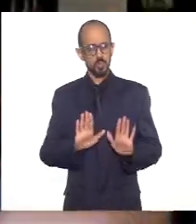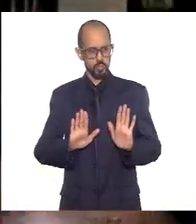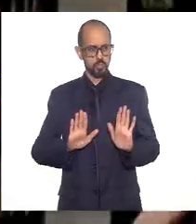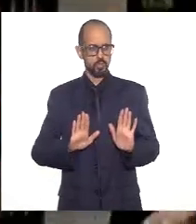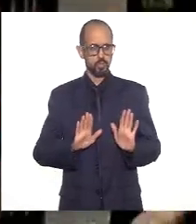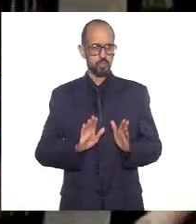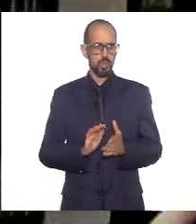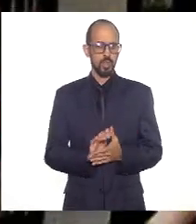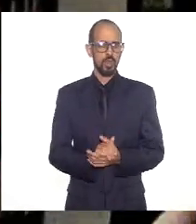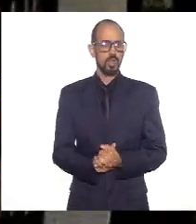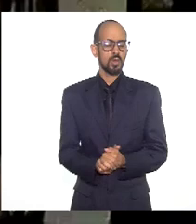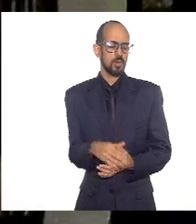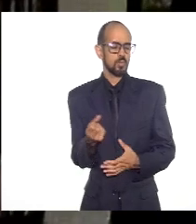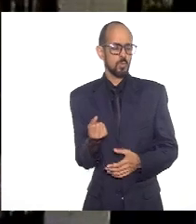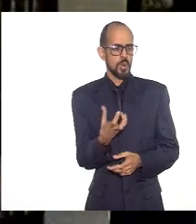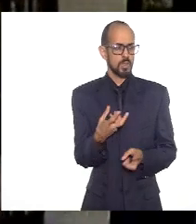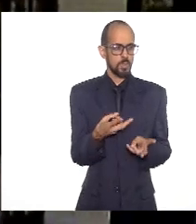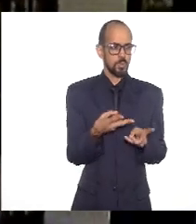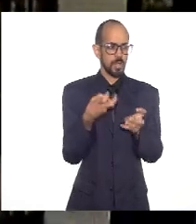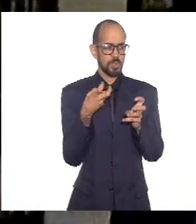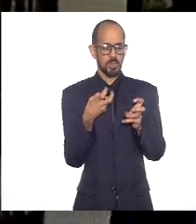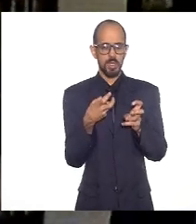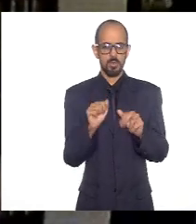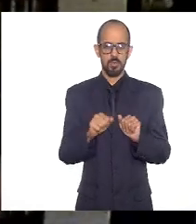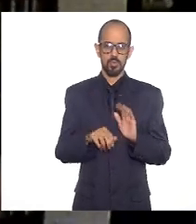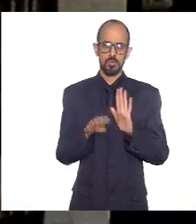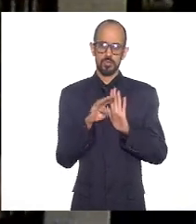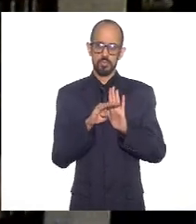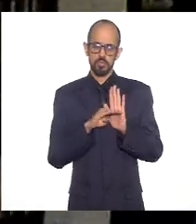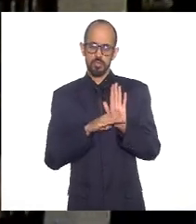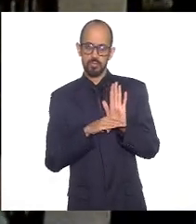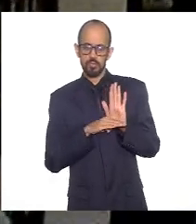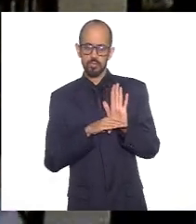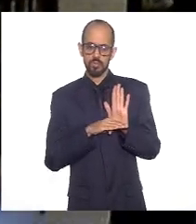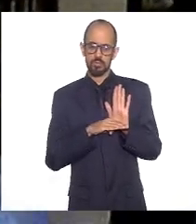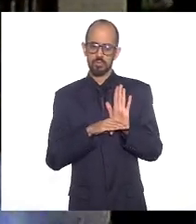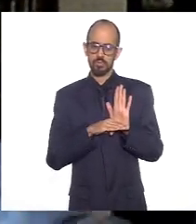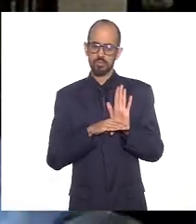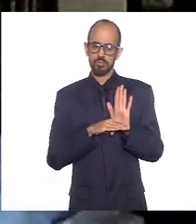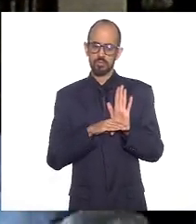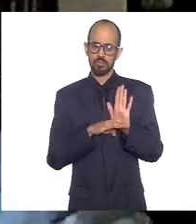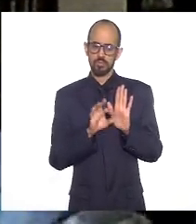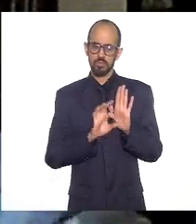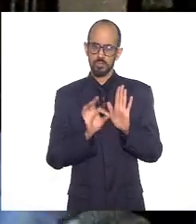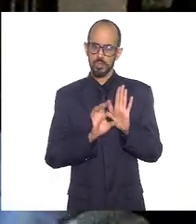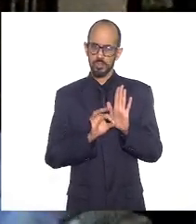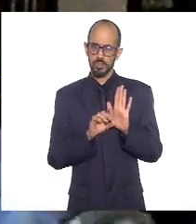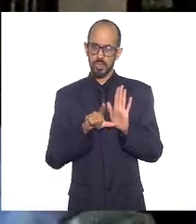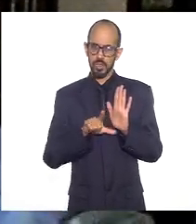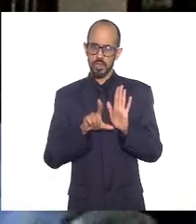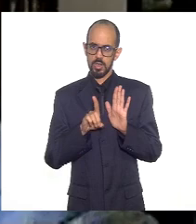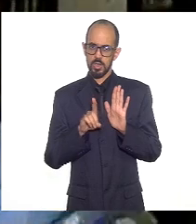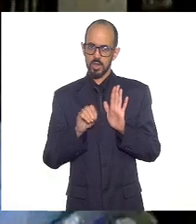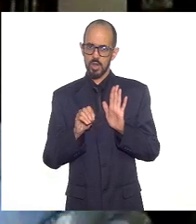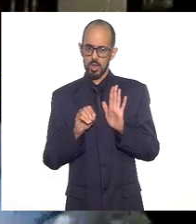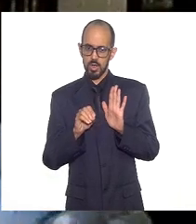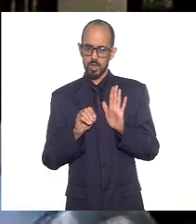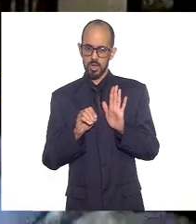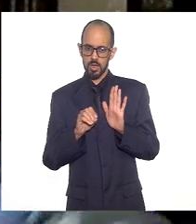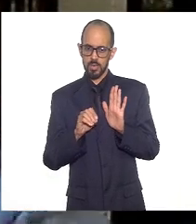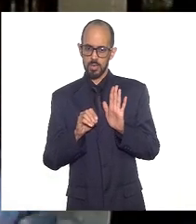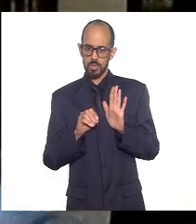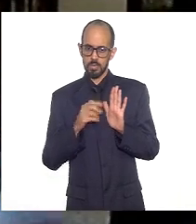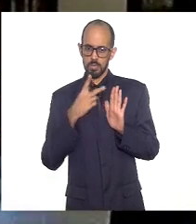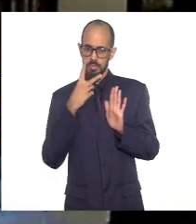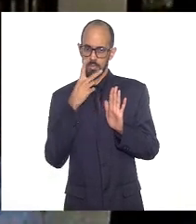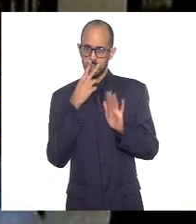vejo a apresentação desse programa, do projeto da LDO, parece